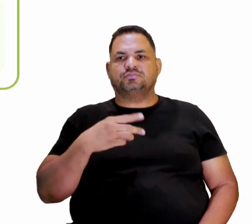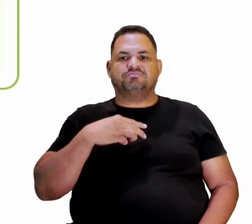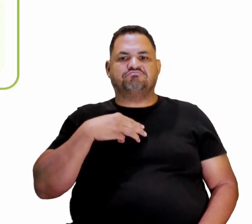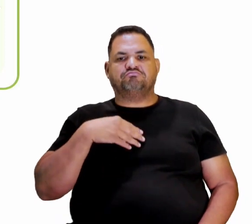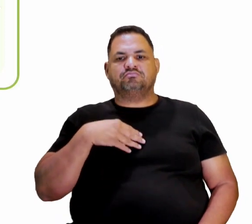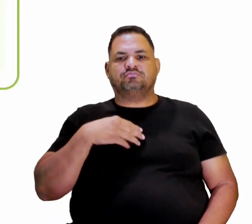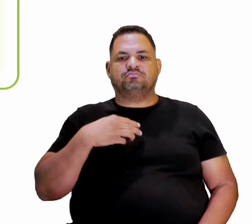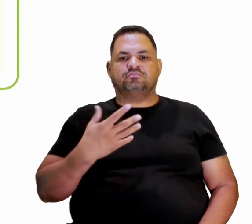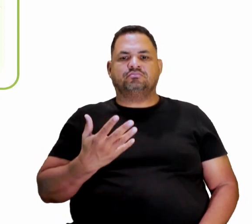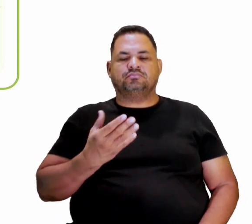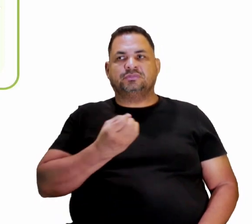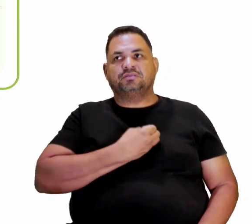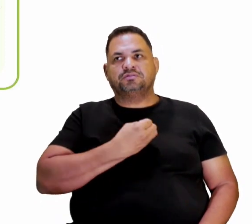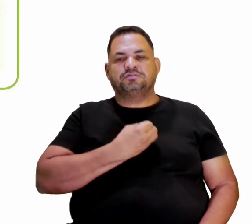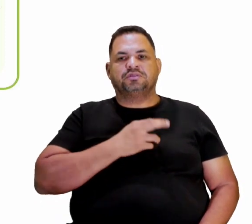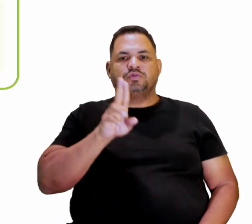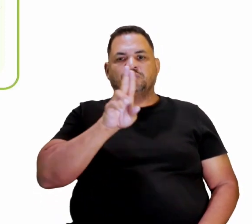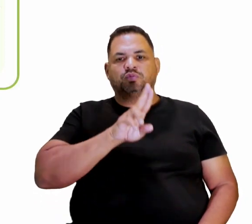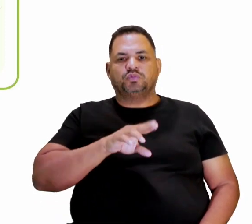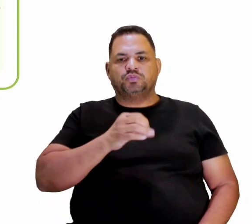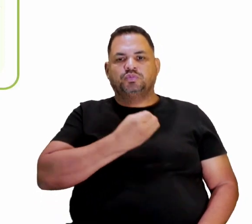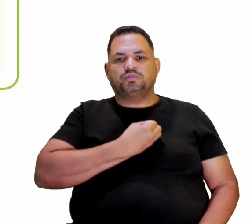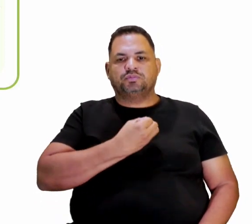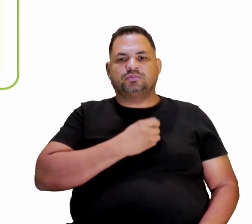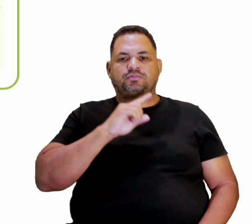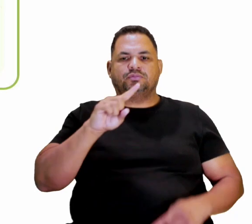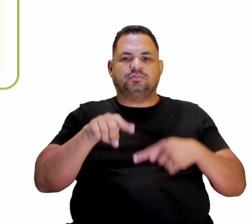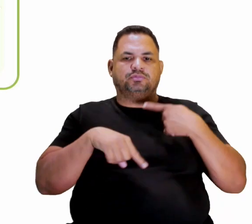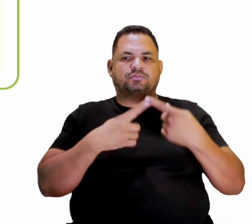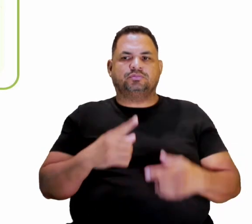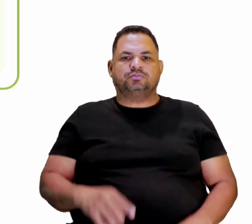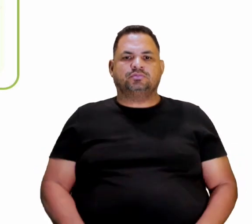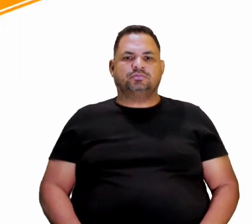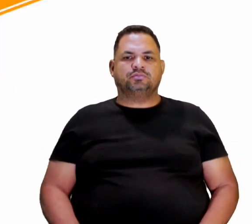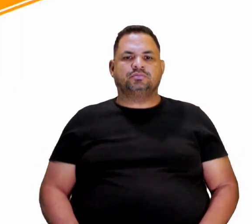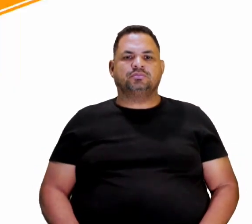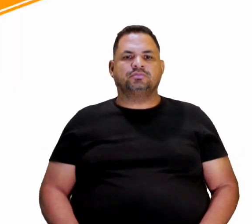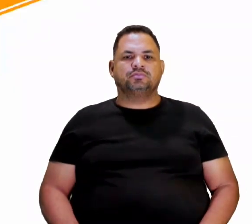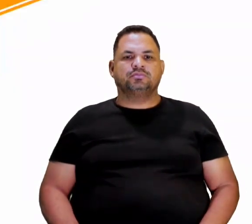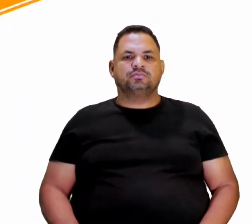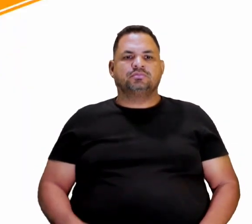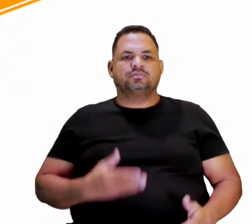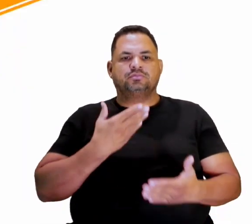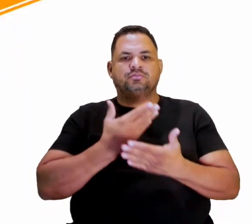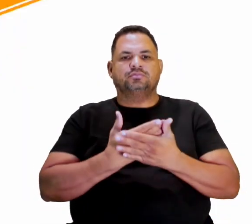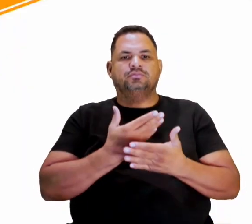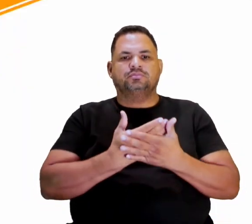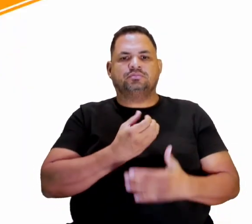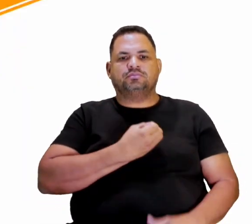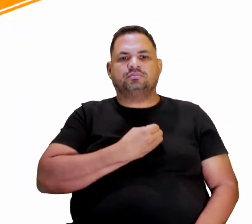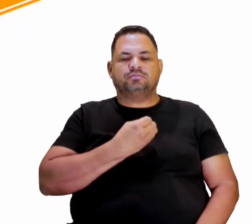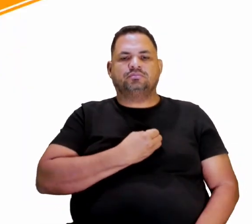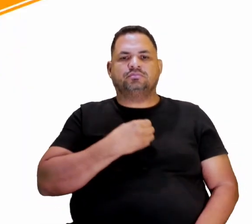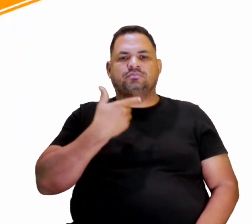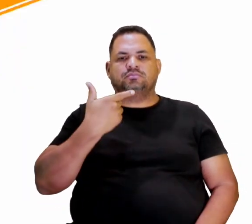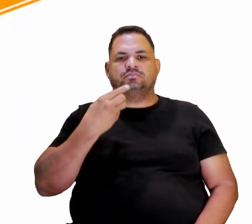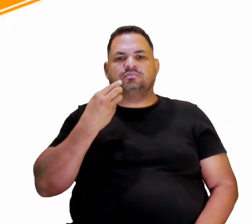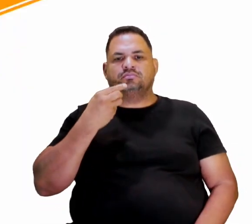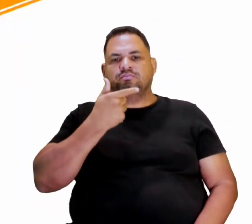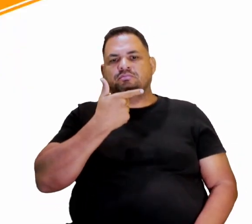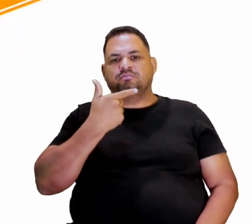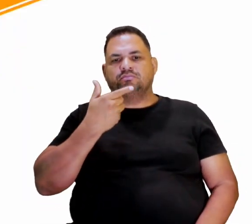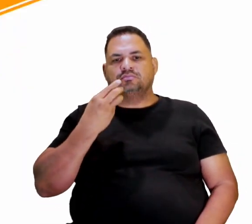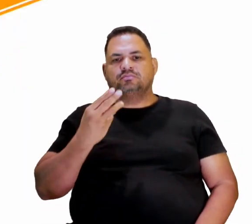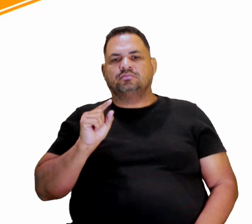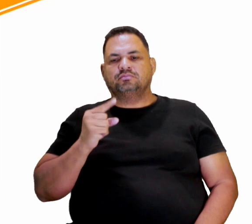4, você vai usar os numerais mesmo. E aí vai indo. Muito bem? Na aula 23.1, a gente falou